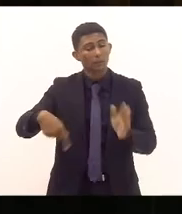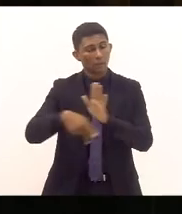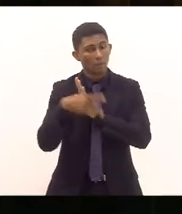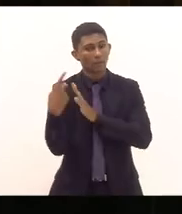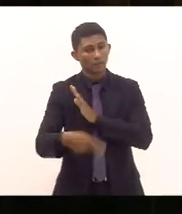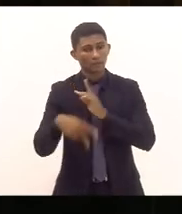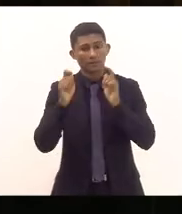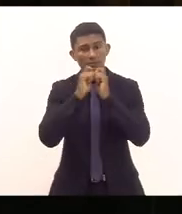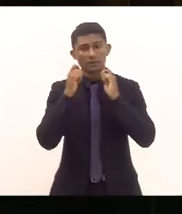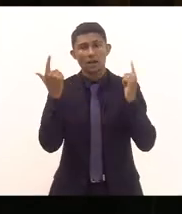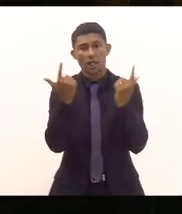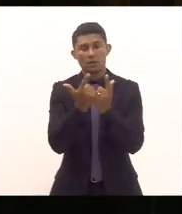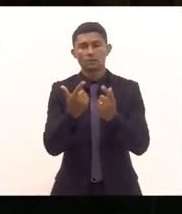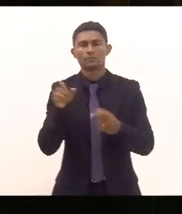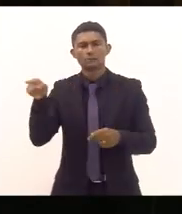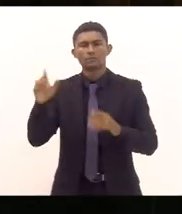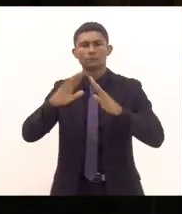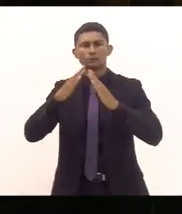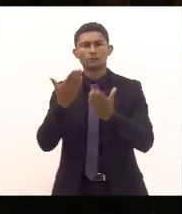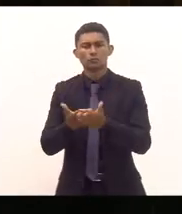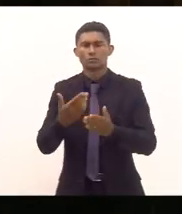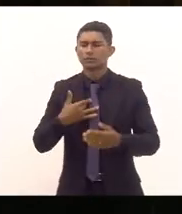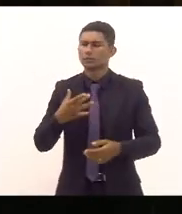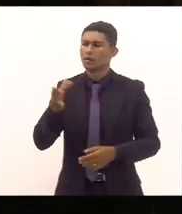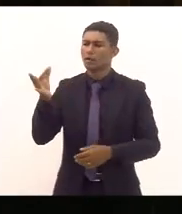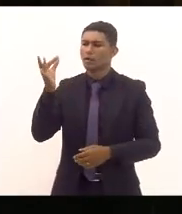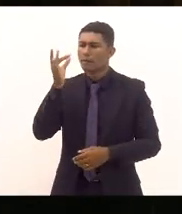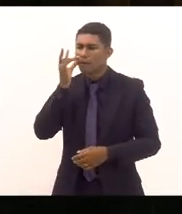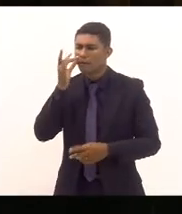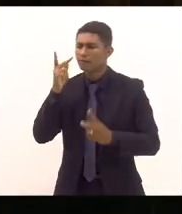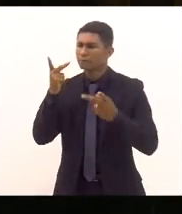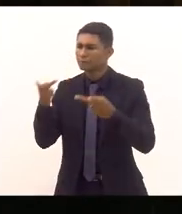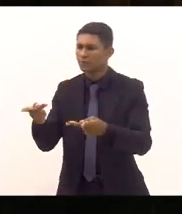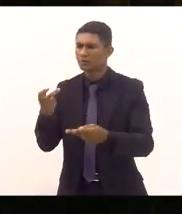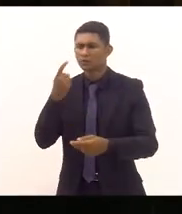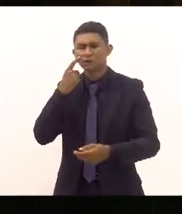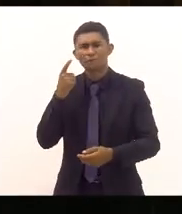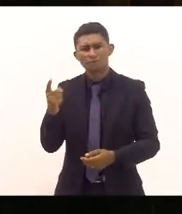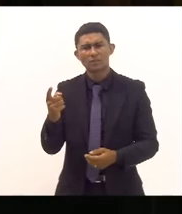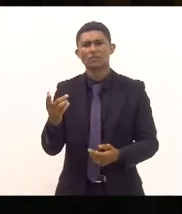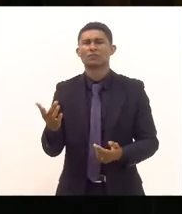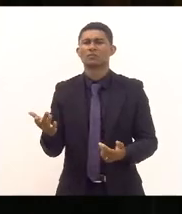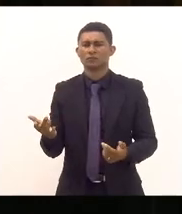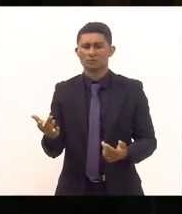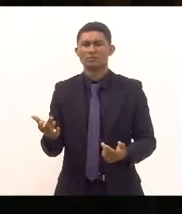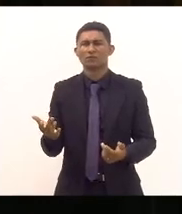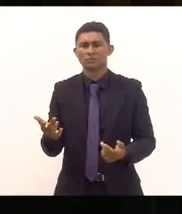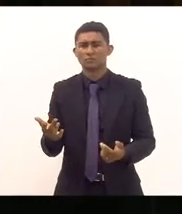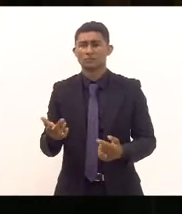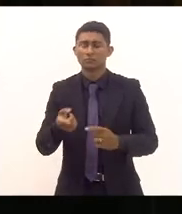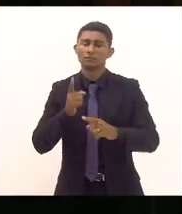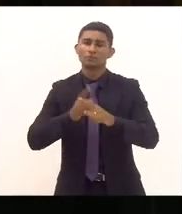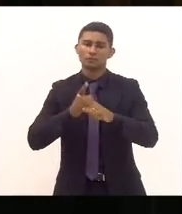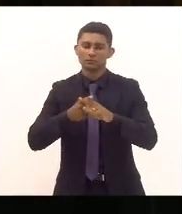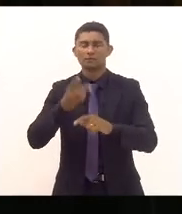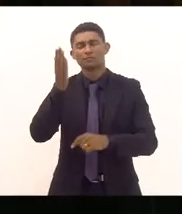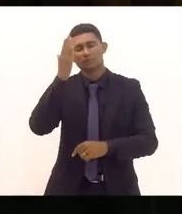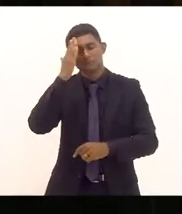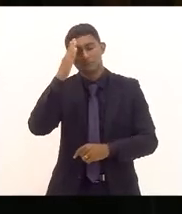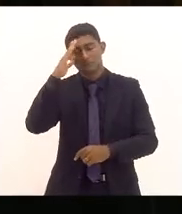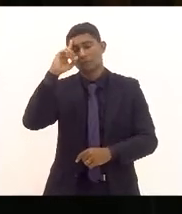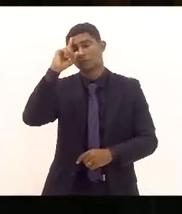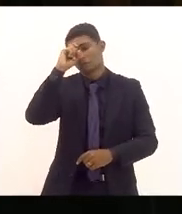nessa casa eu estive no colégio pude constatar em primeiro lugar com todas as dificuldades que nós sabemos